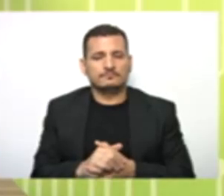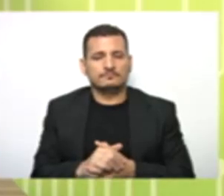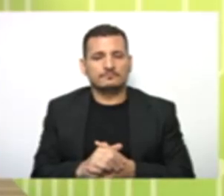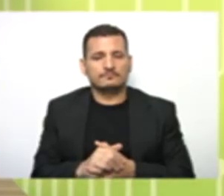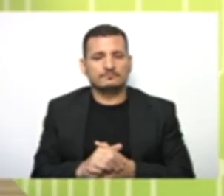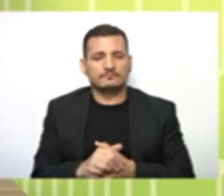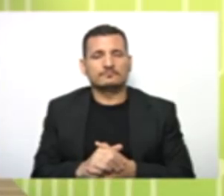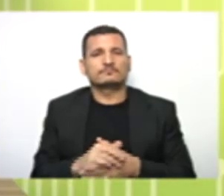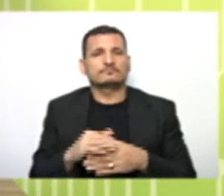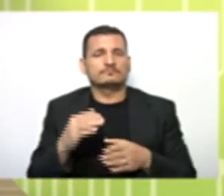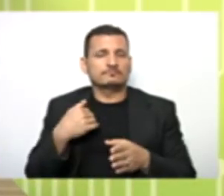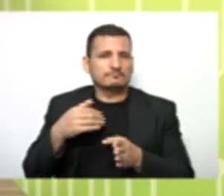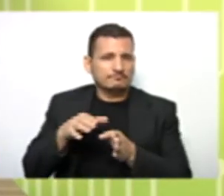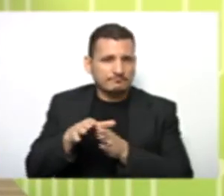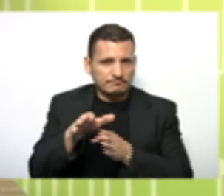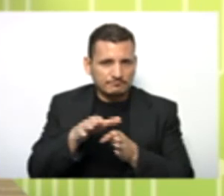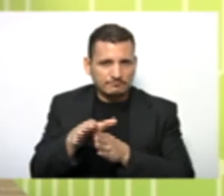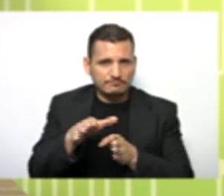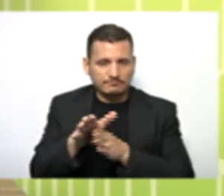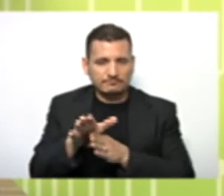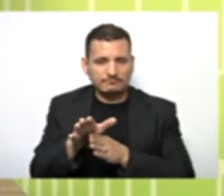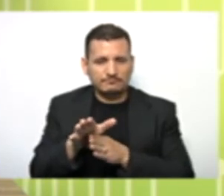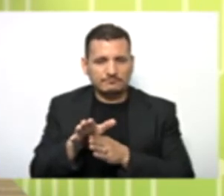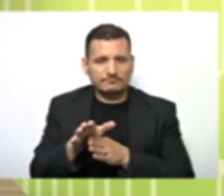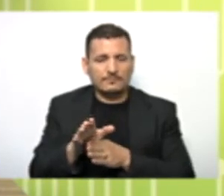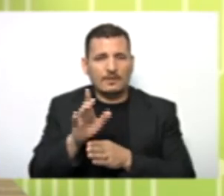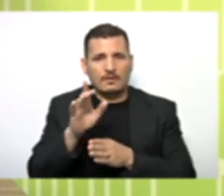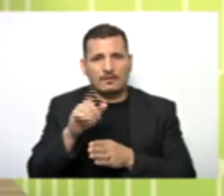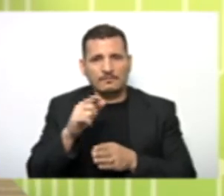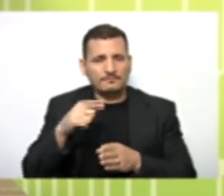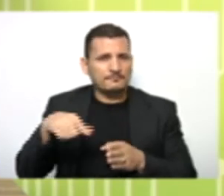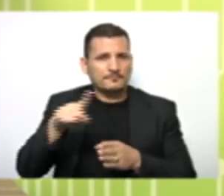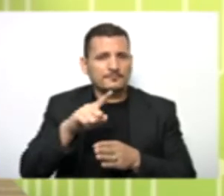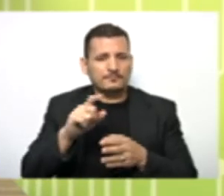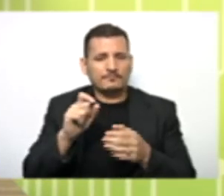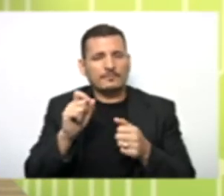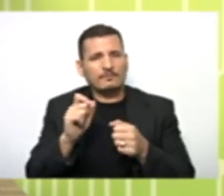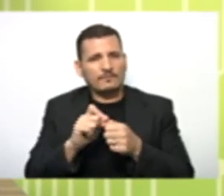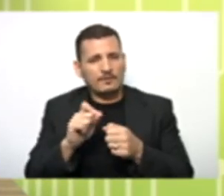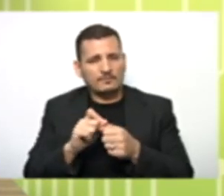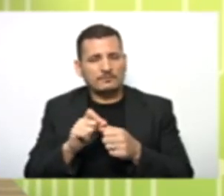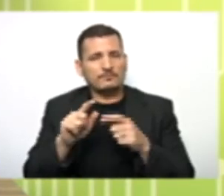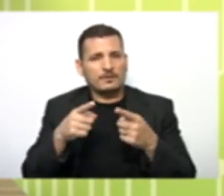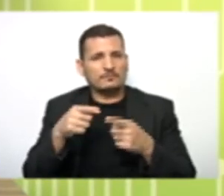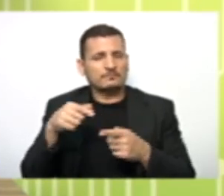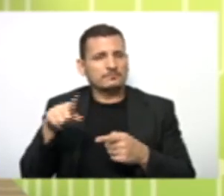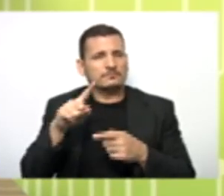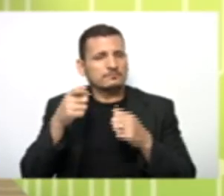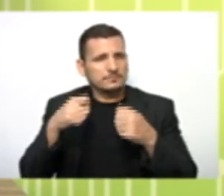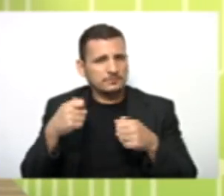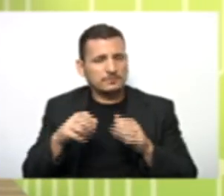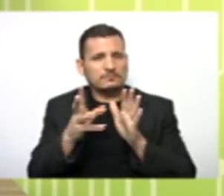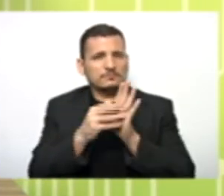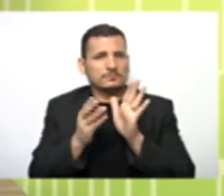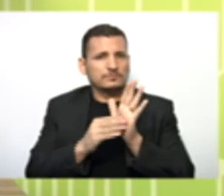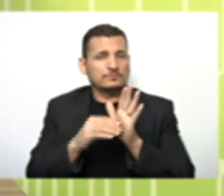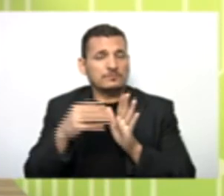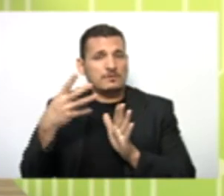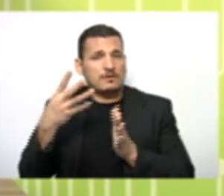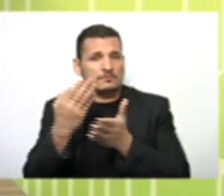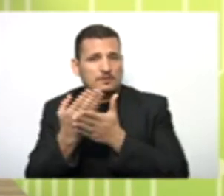Assim, a nossa recomendação, então, é que faça, mas que vocês vão precisar do conteúdo da próxima